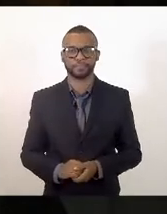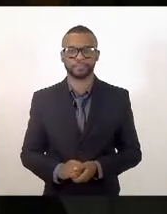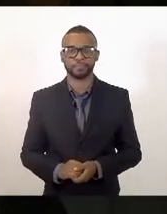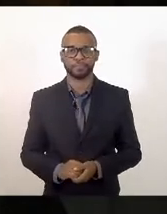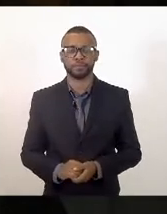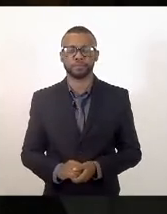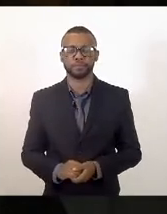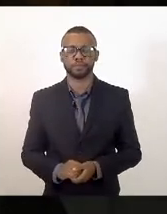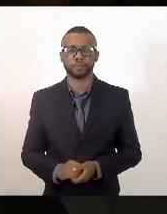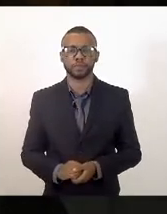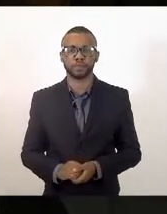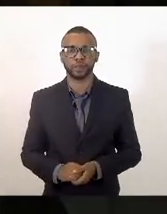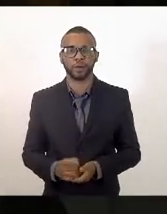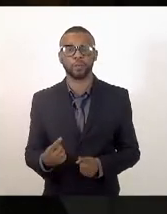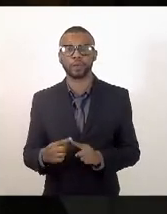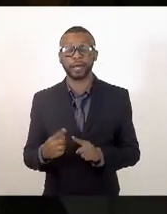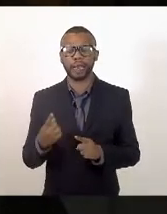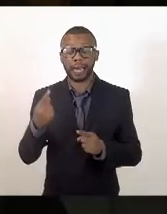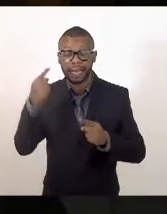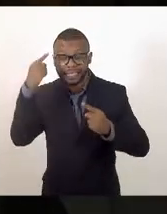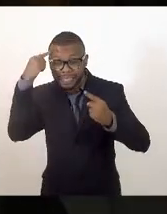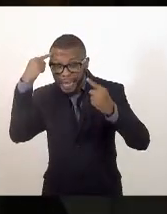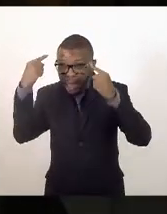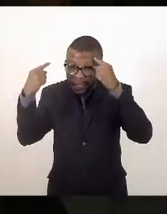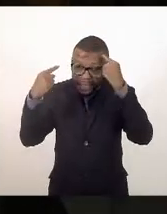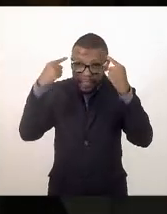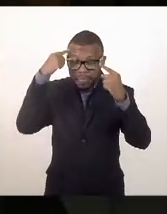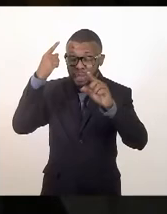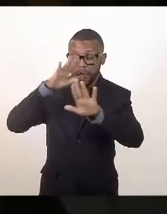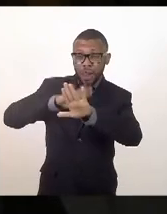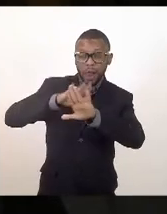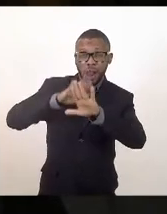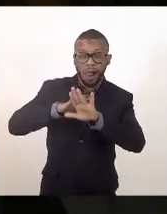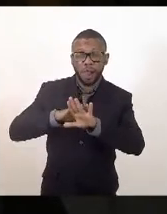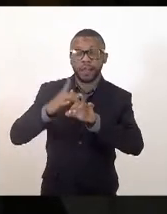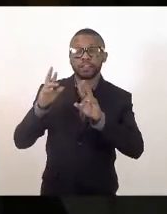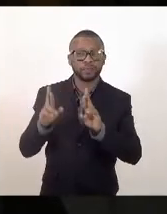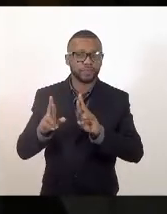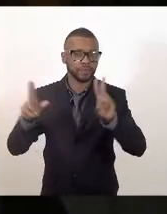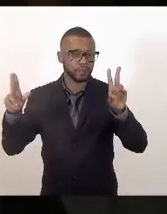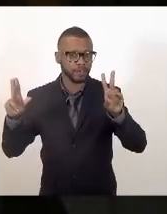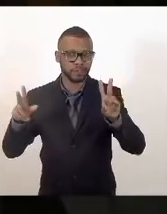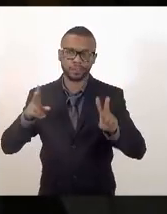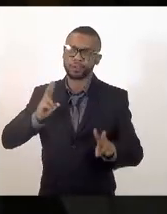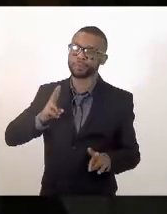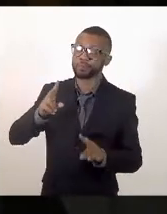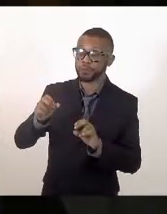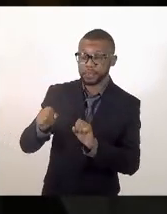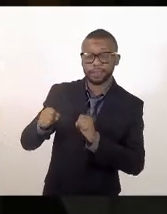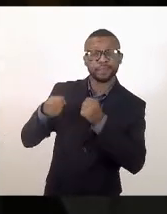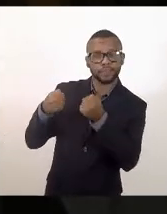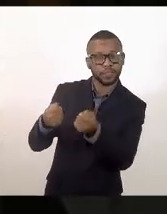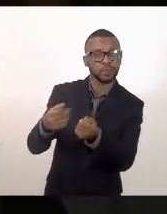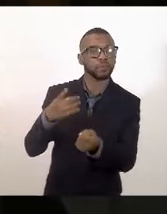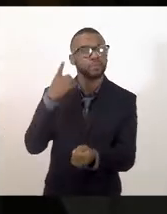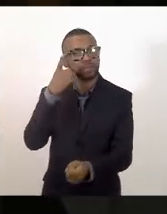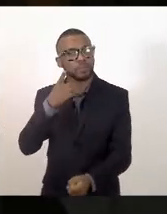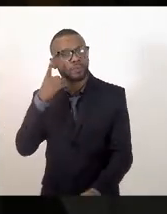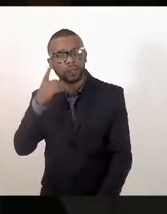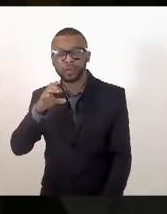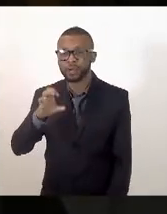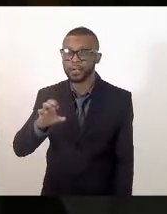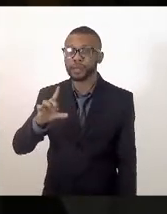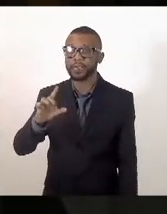Porque divergências ideológicas, sempre defendeu o deputado Eliomar Coelho,